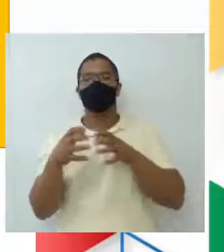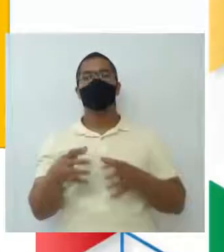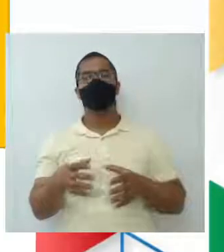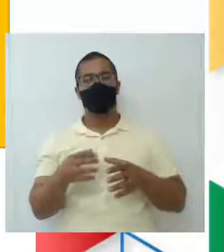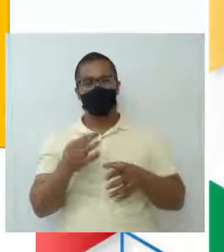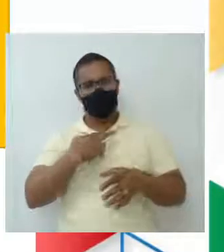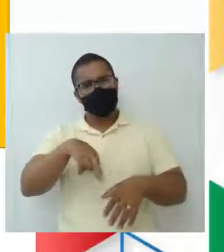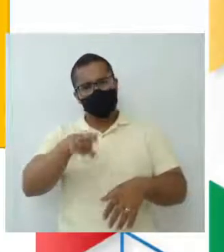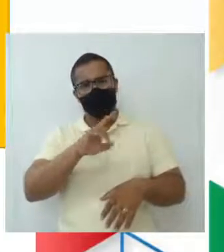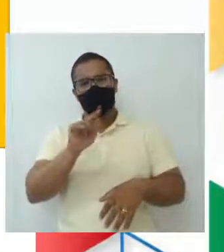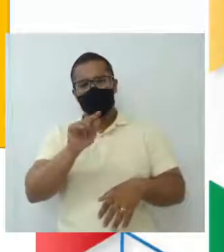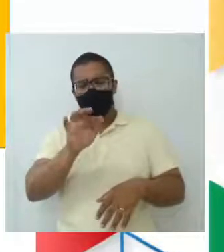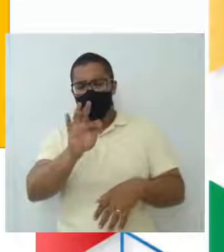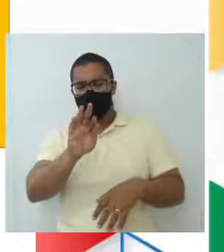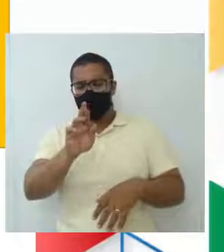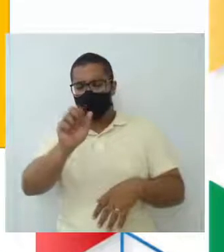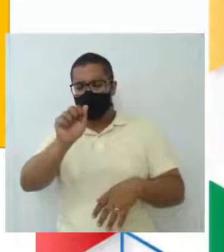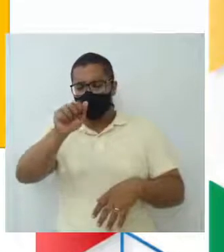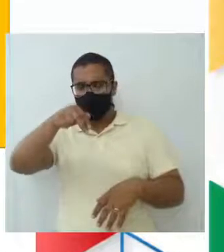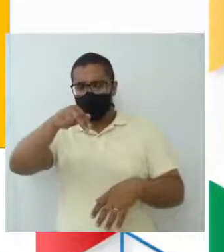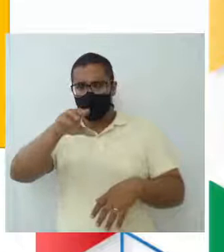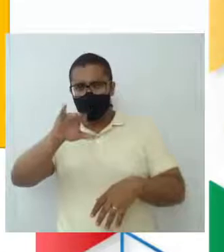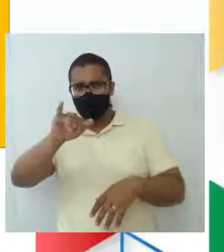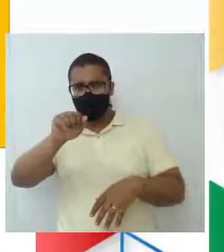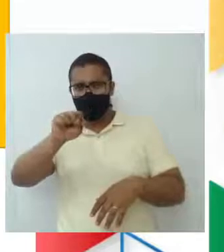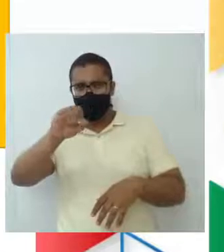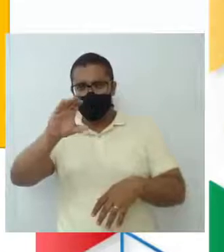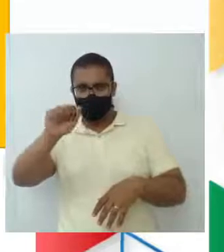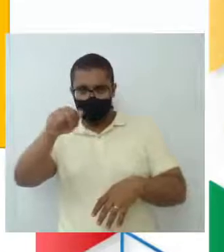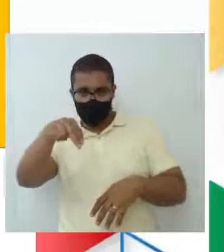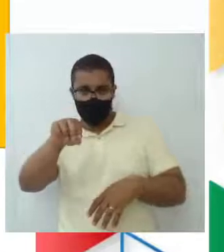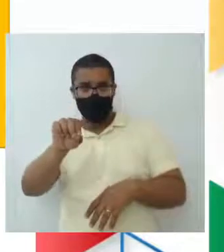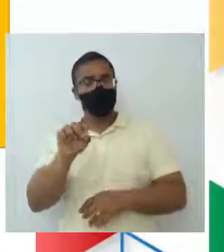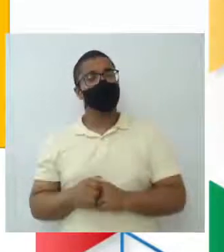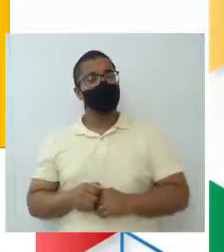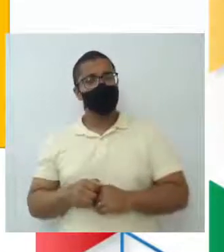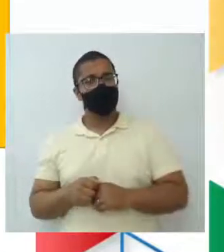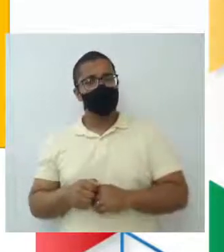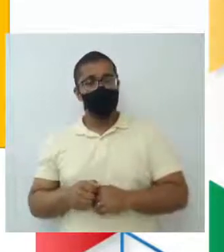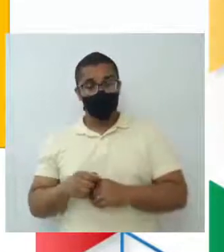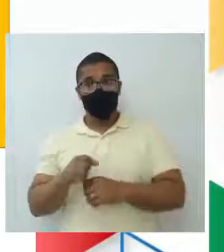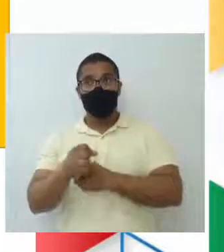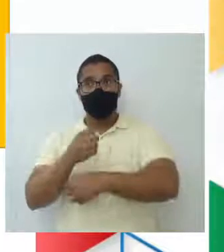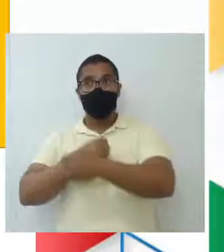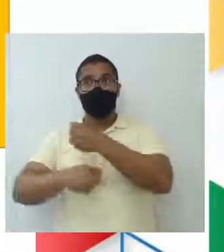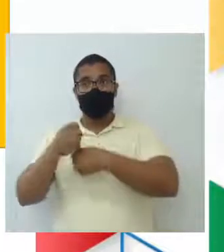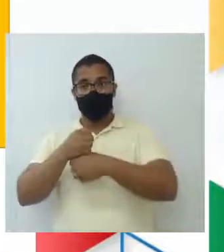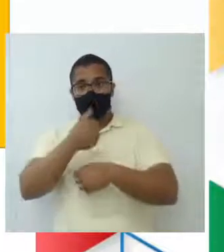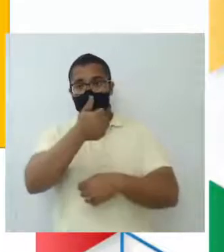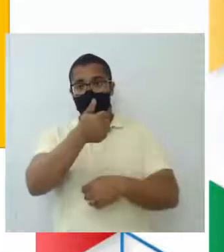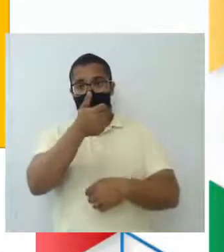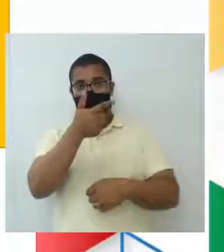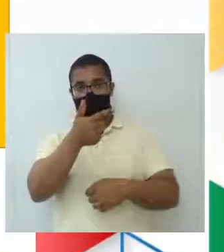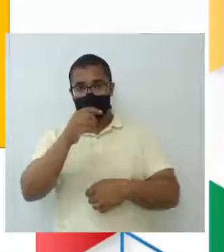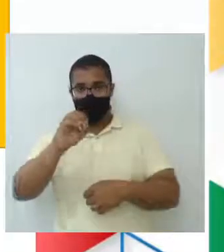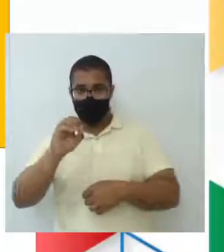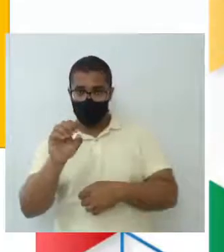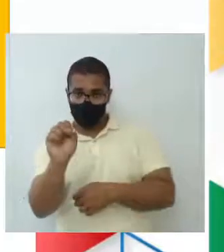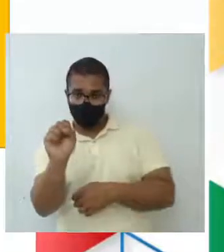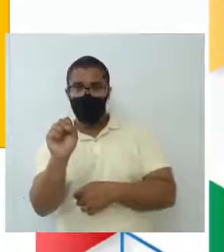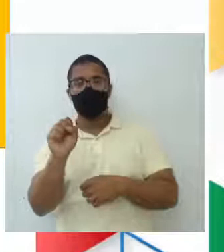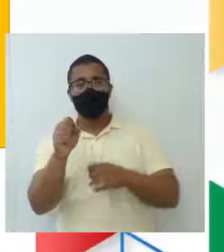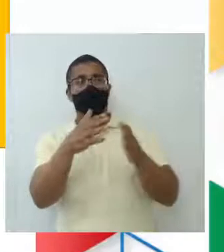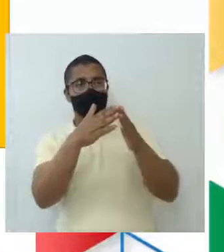religiosa, os franciscanos. E vejam só, em 1208, pediu a autorização ao Papa para fundar